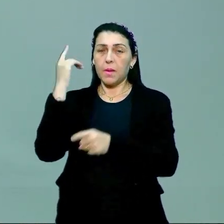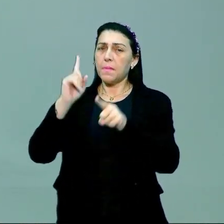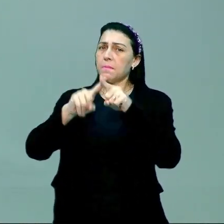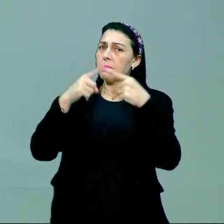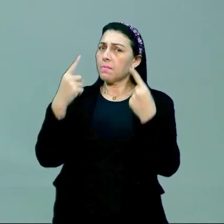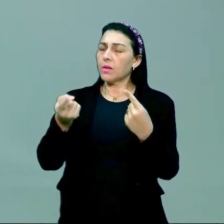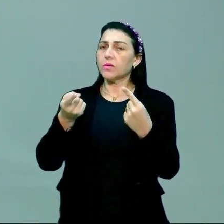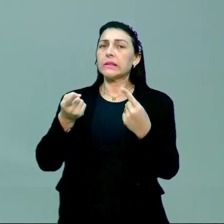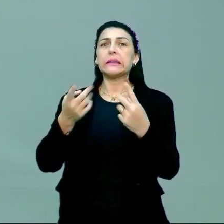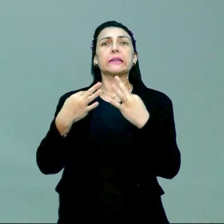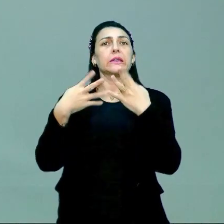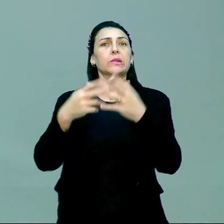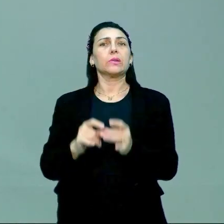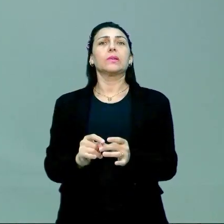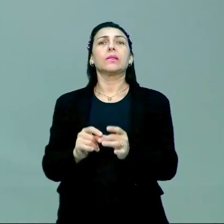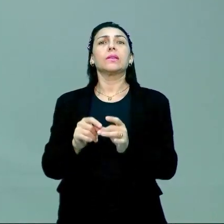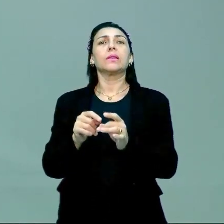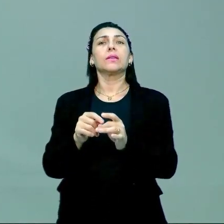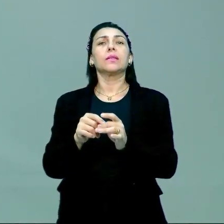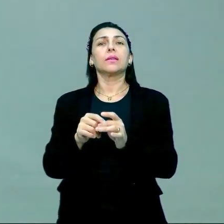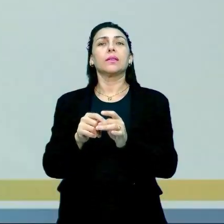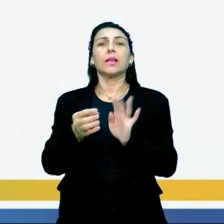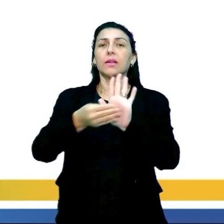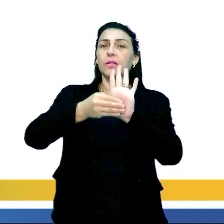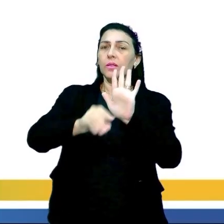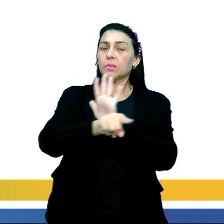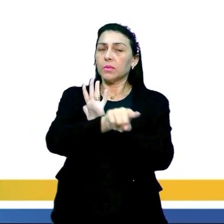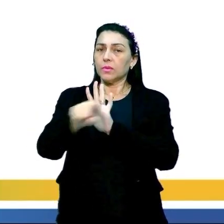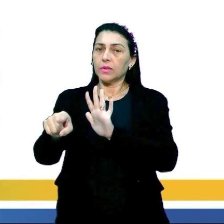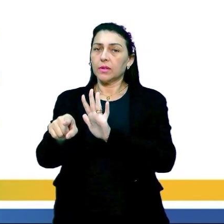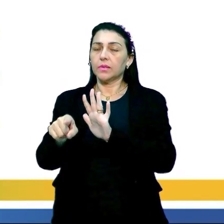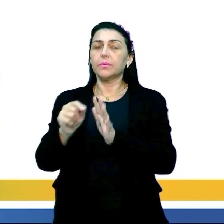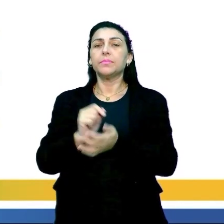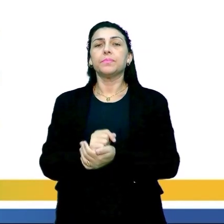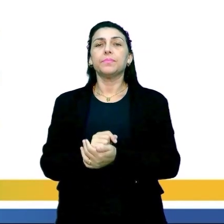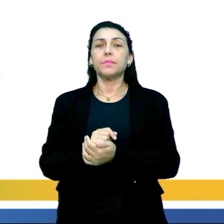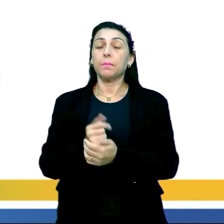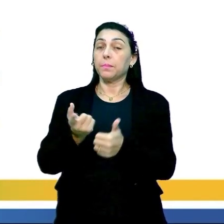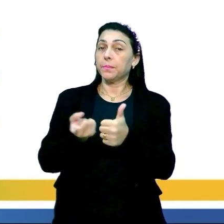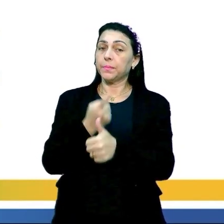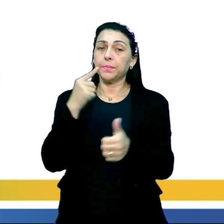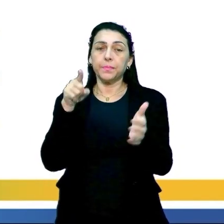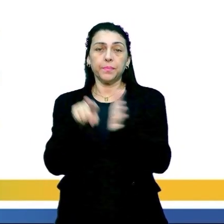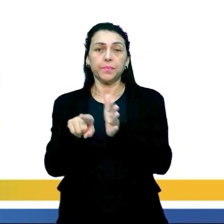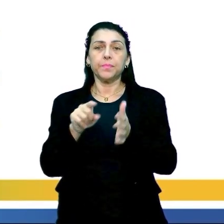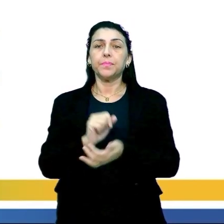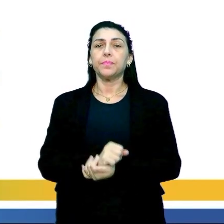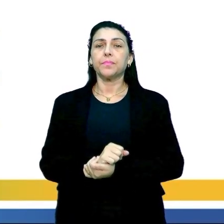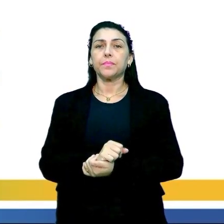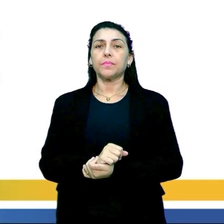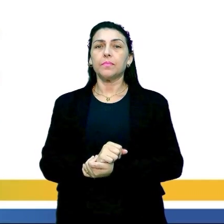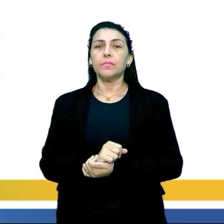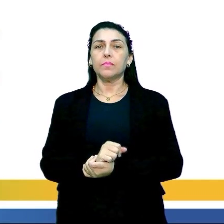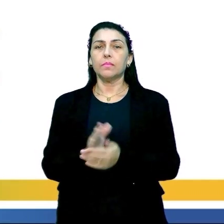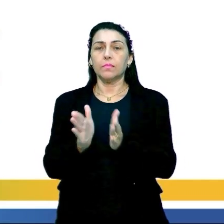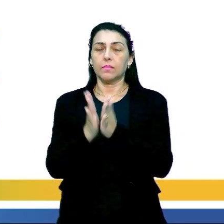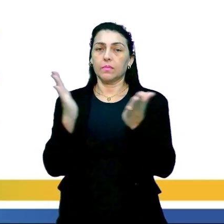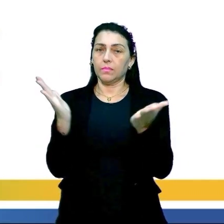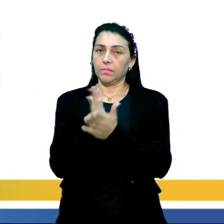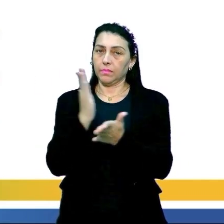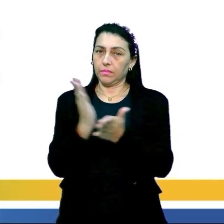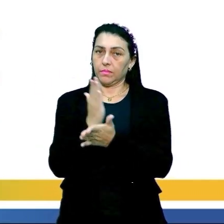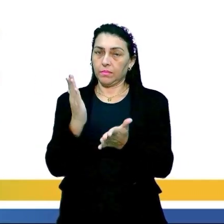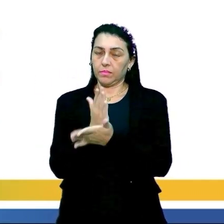eu darei todas as indicações a vocês. Então vamos lá? Para a primeira questão, manuseando o